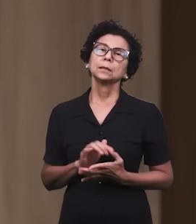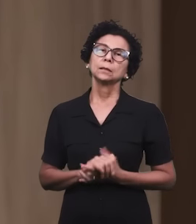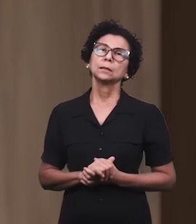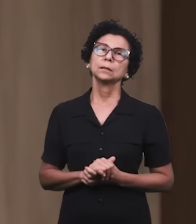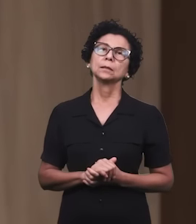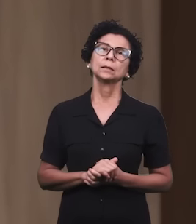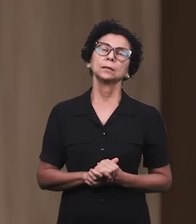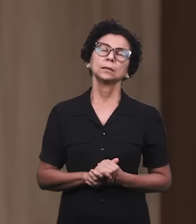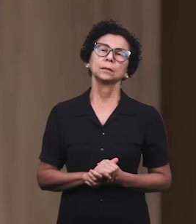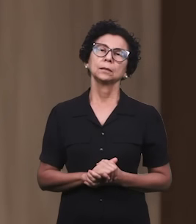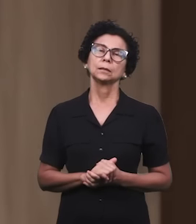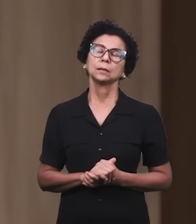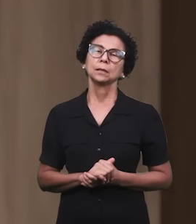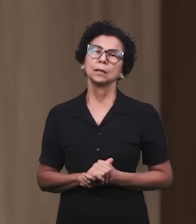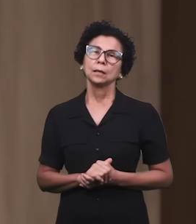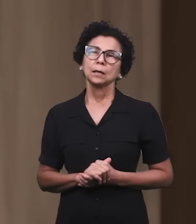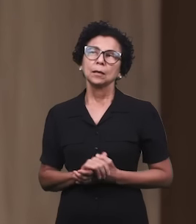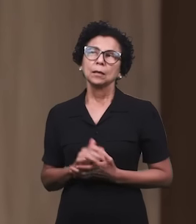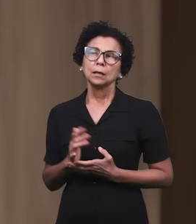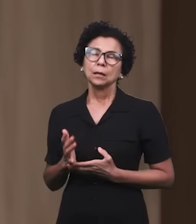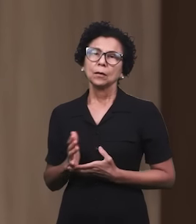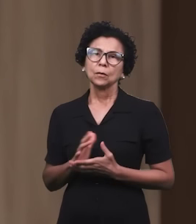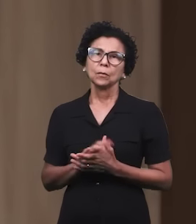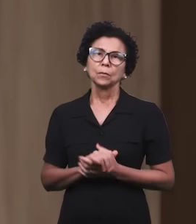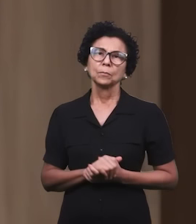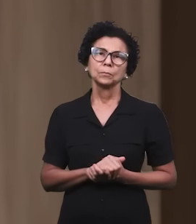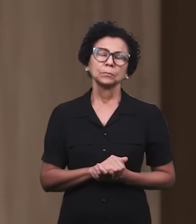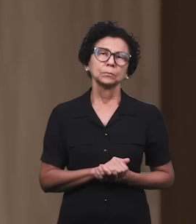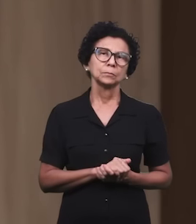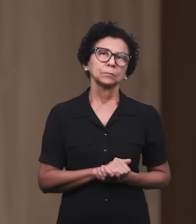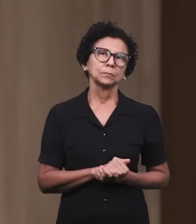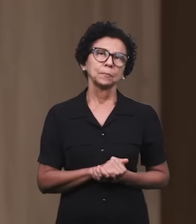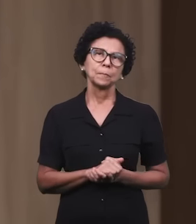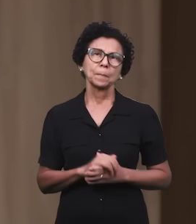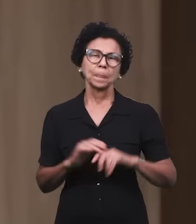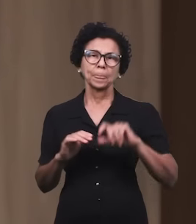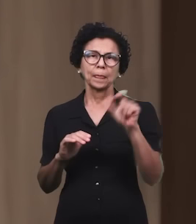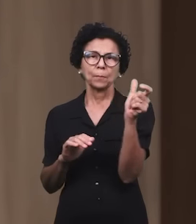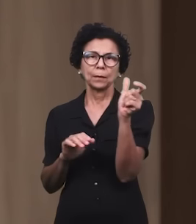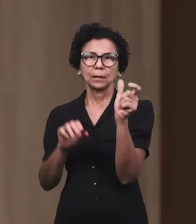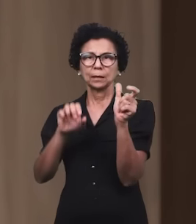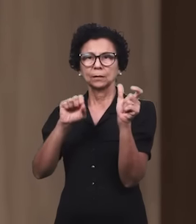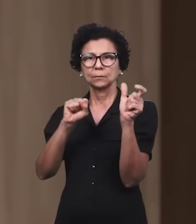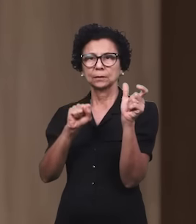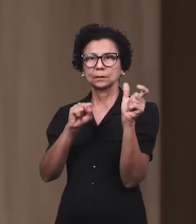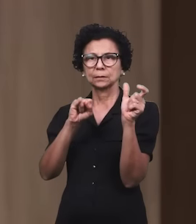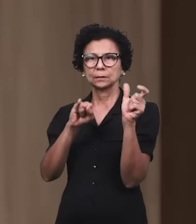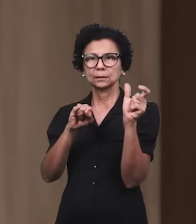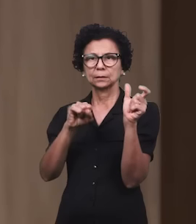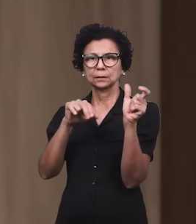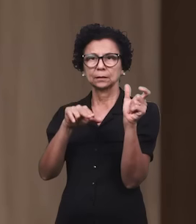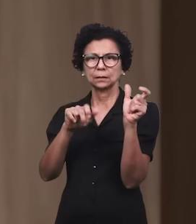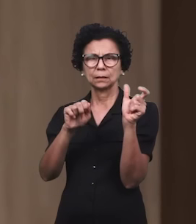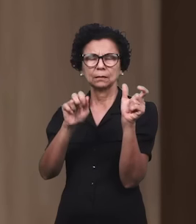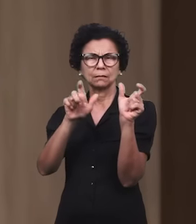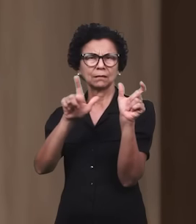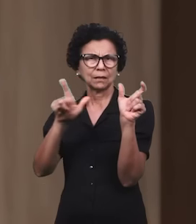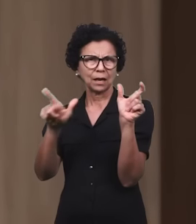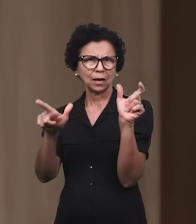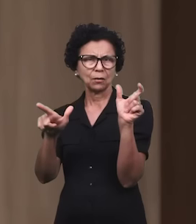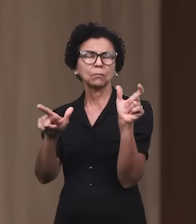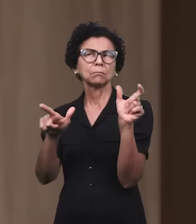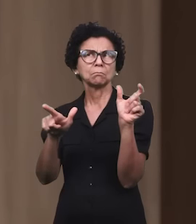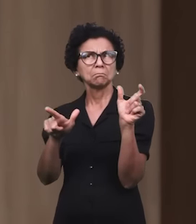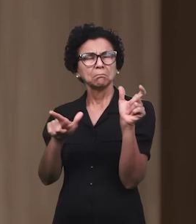eu assinalei aqui é que a palavra sinal é uma palavra característica do Evangelho de